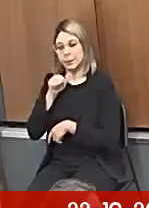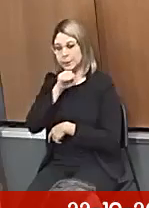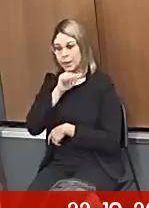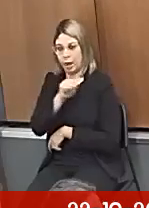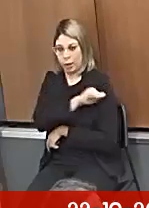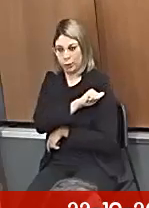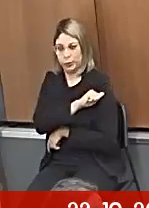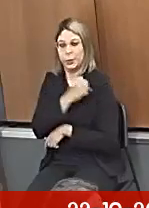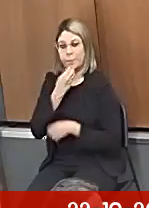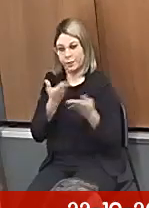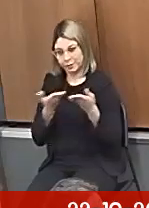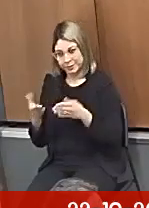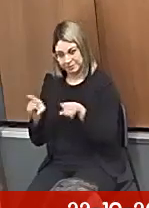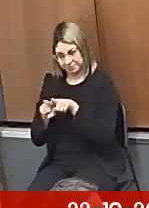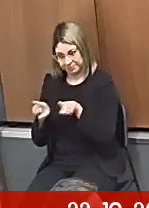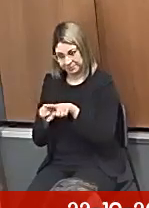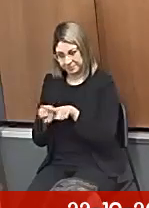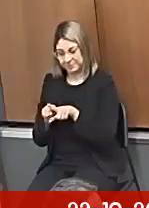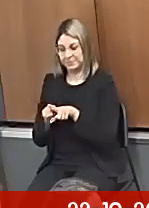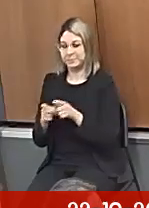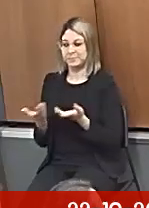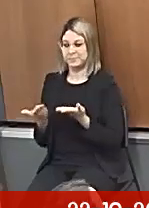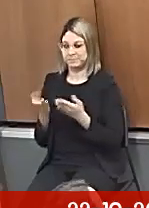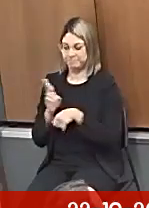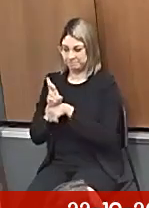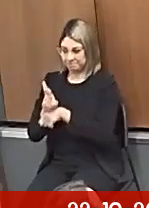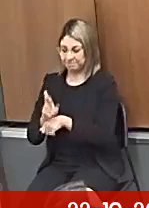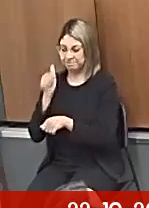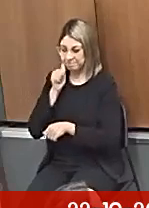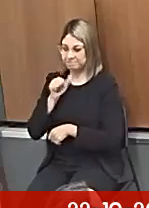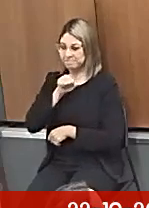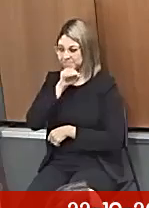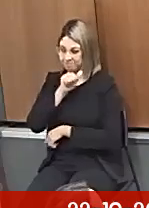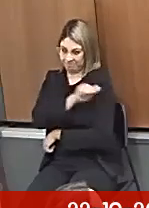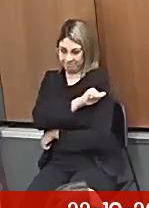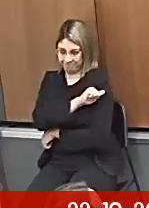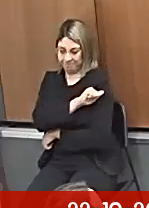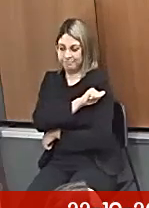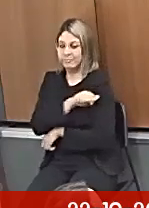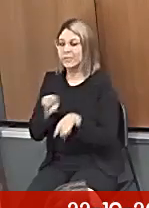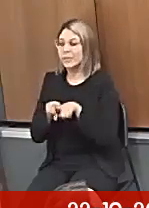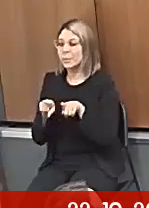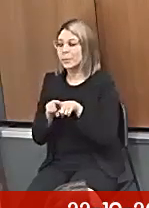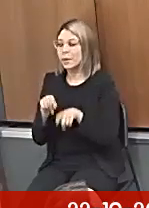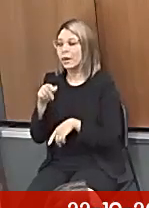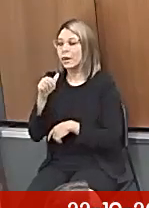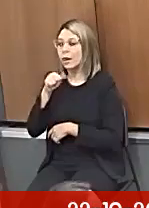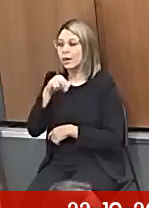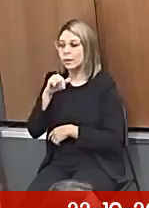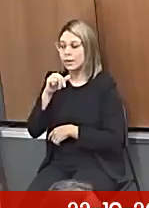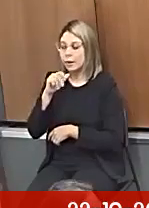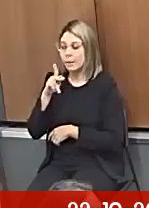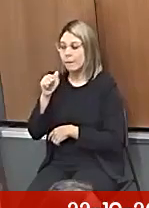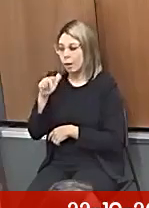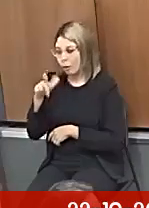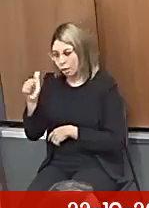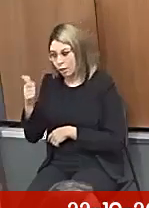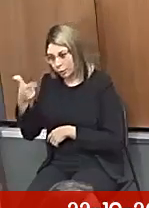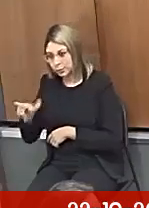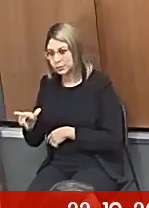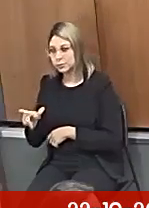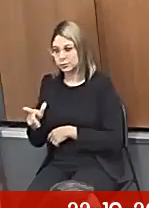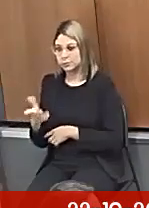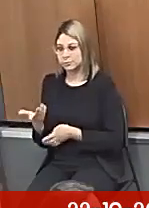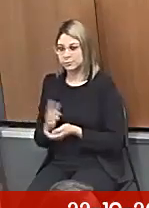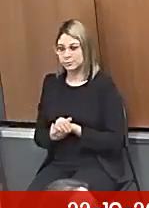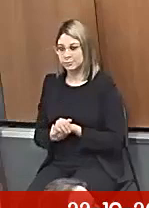Ana Paula? Seja muito bem-vinda. Também neste ato representa as mães dos alunos. E também a Ana Paula Silveira Neto Linhares Gama. Cadê